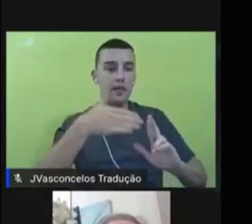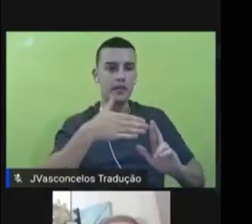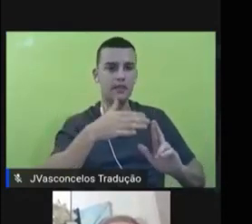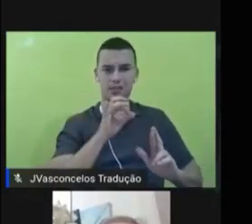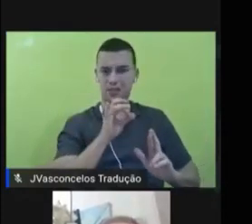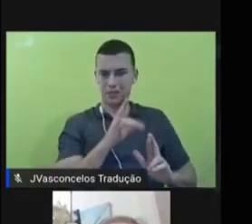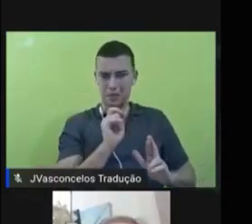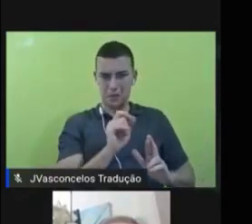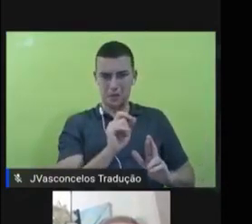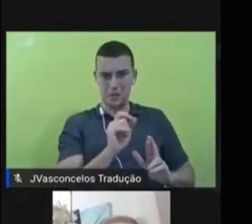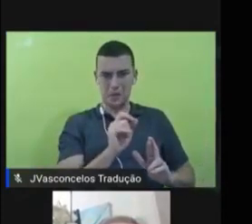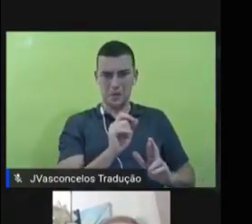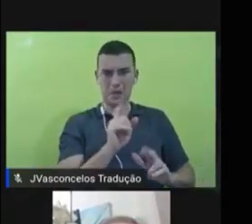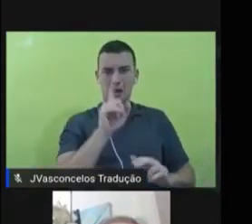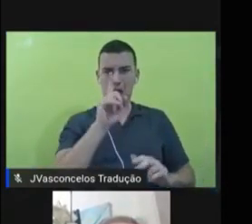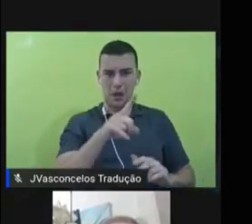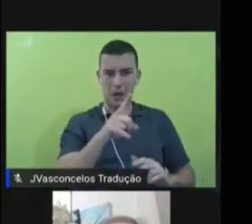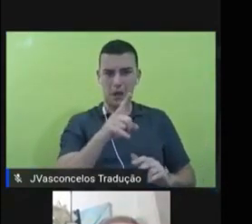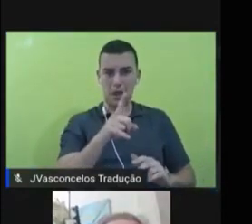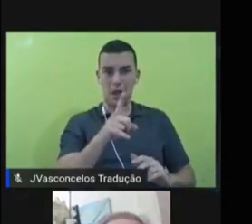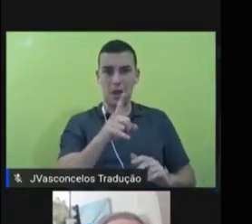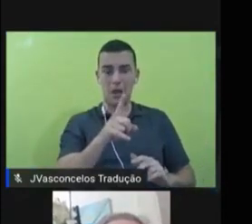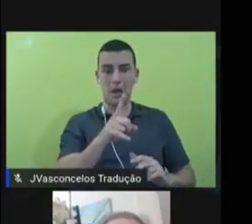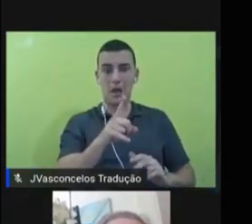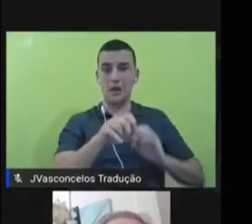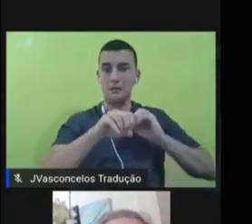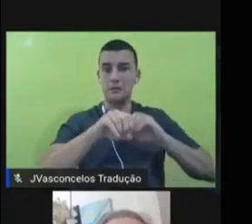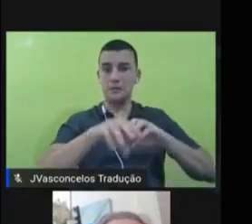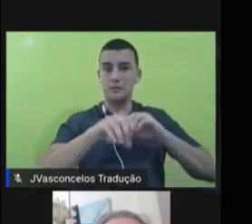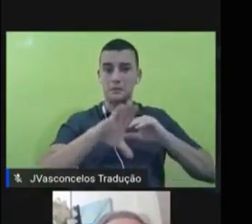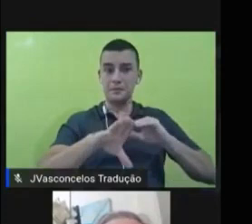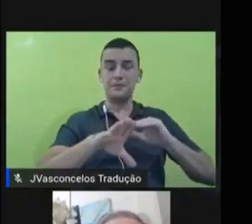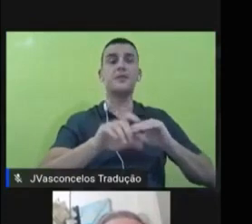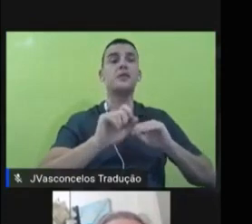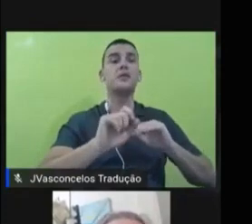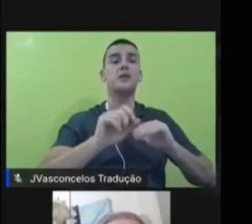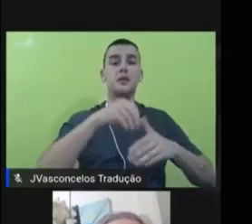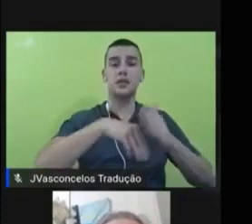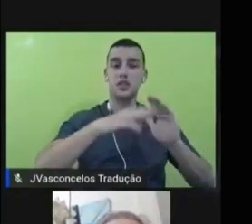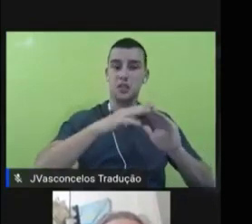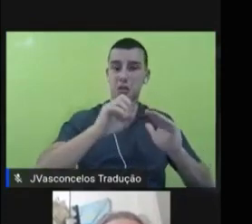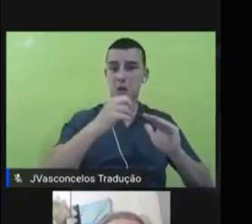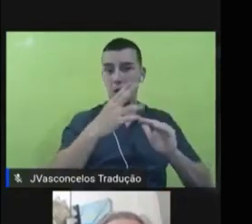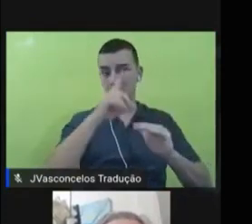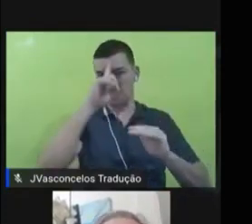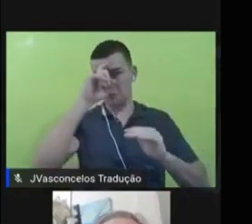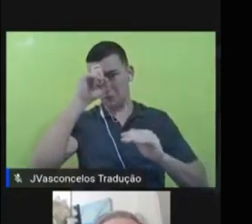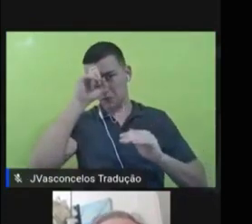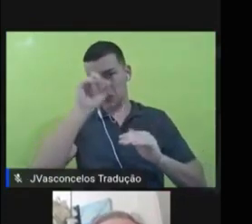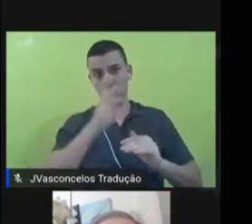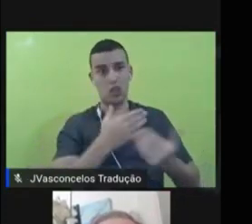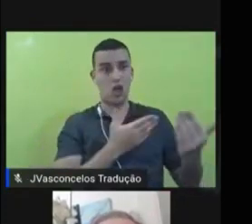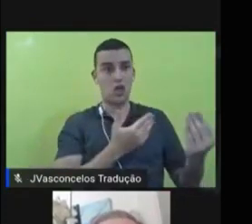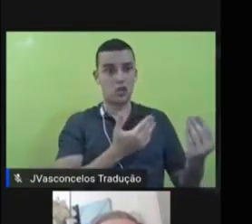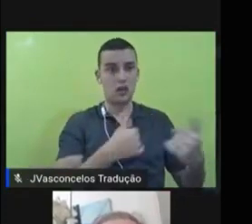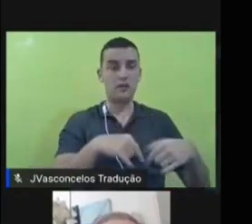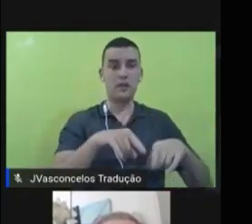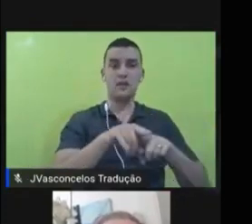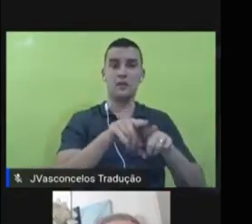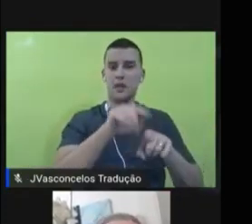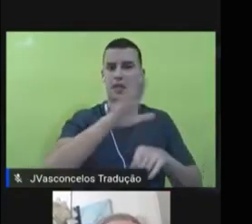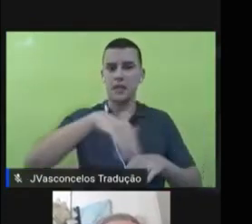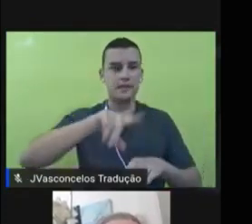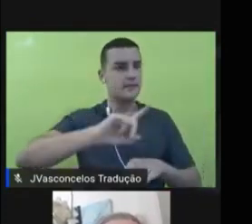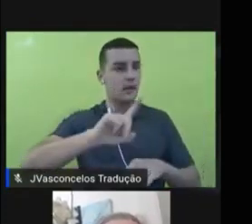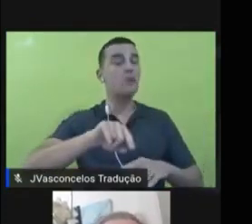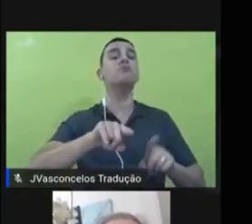o atendimento domiciliar ou o atendimento em classe hospitalar, imaginamos só a criança, o jovem, mas também o adulto,